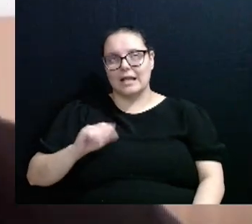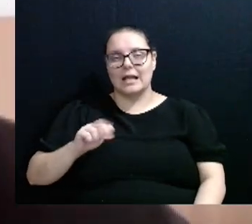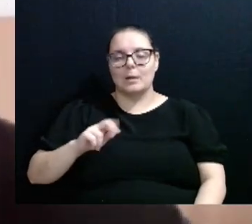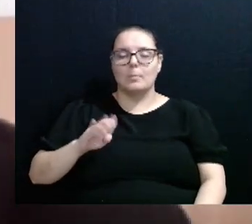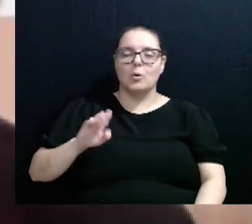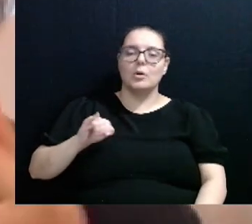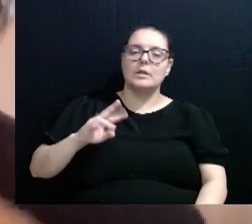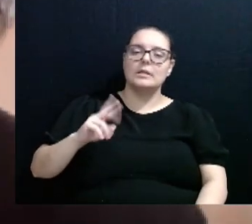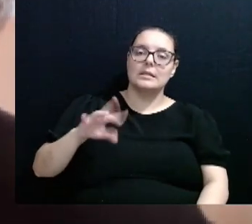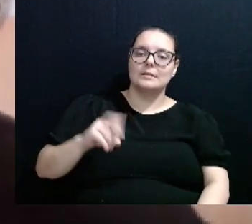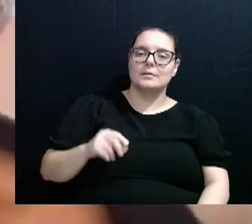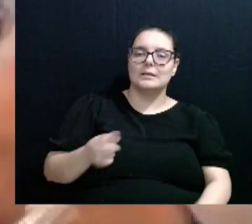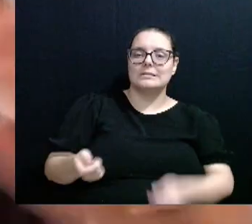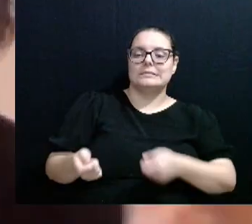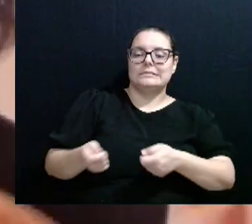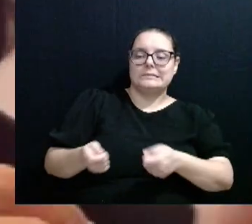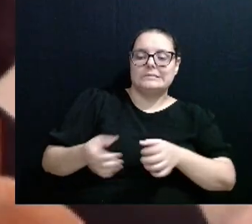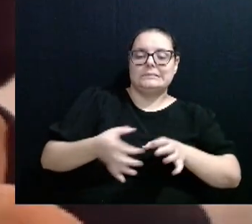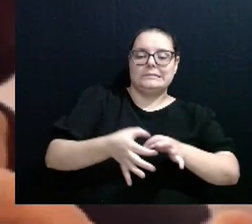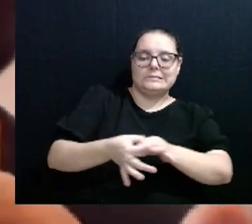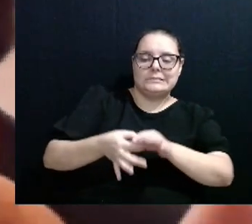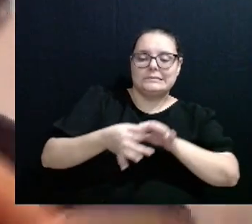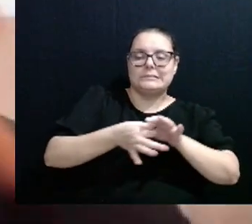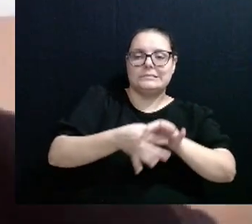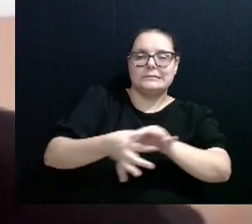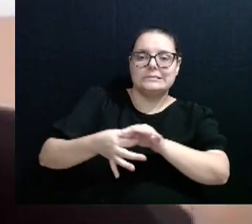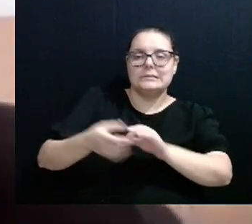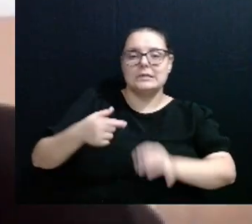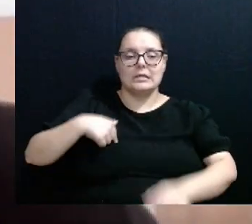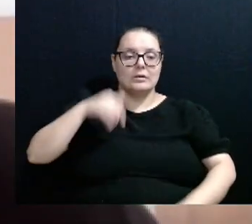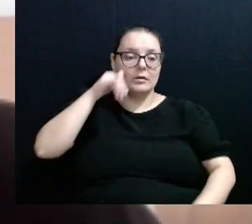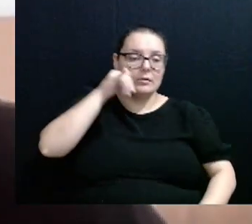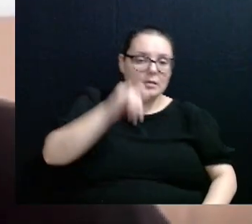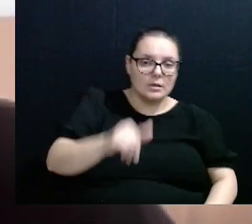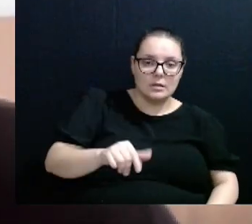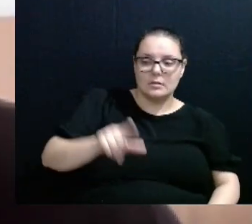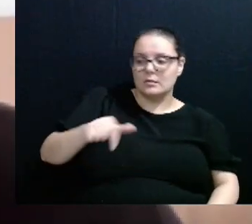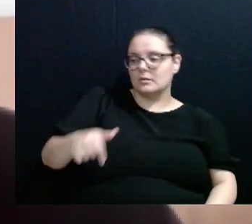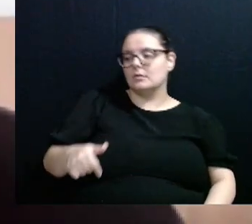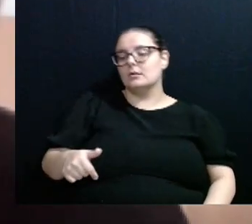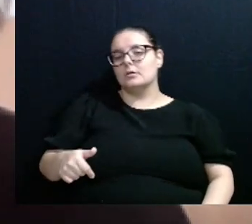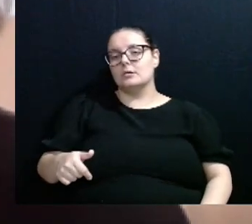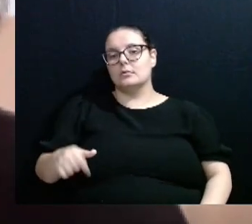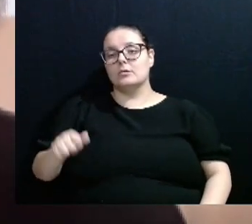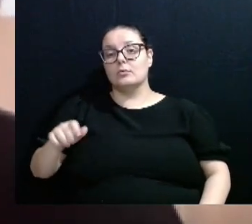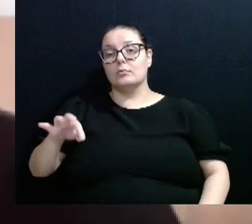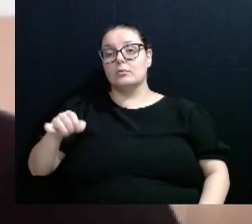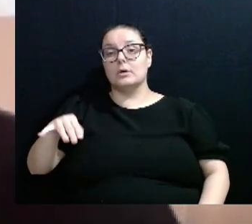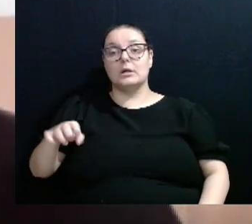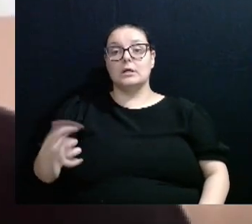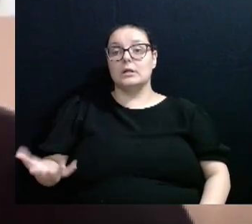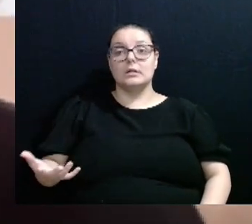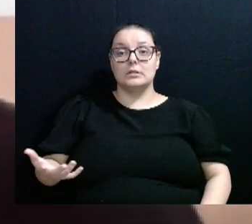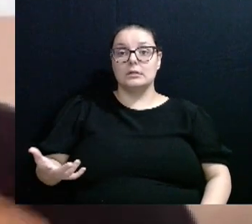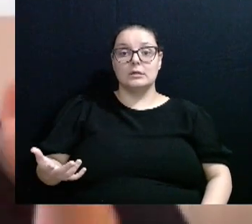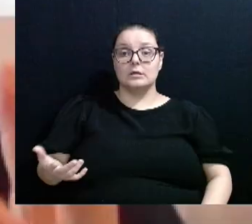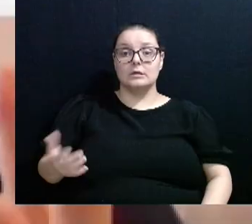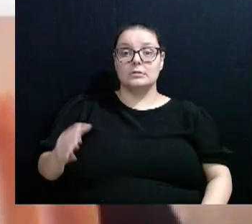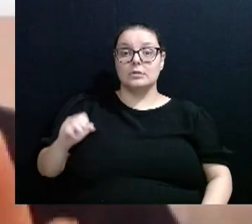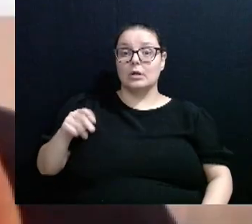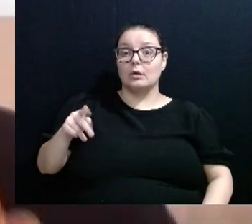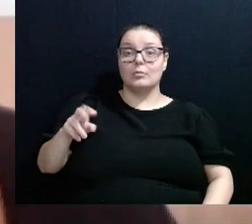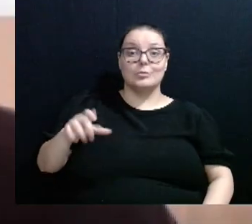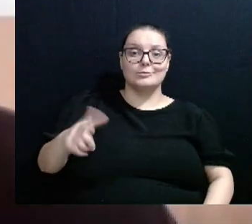presos dentro de um ciclo de vou evitar e depois eu tenho um ataque de compulsão. E